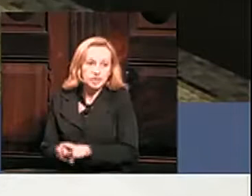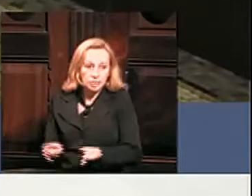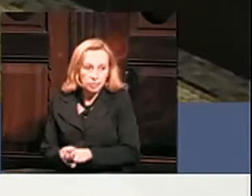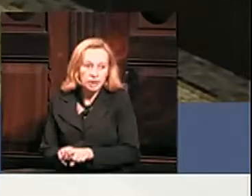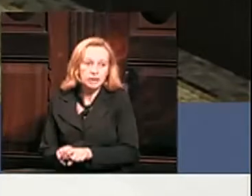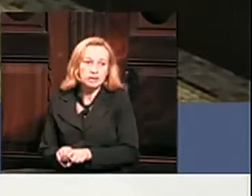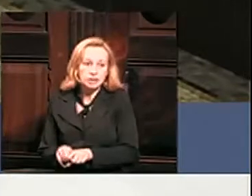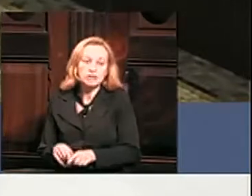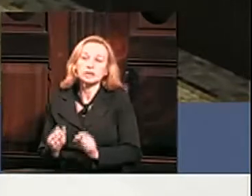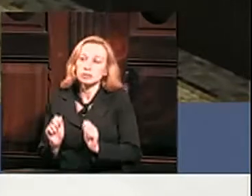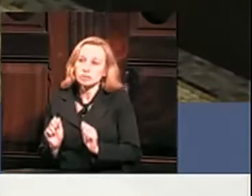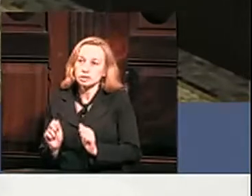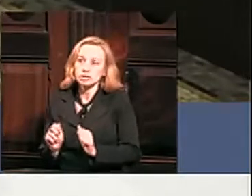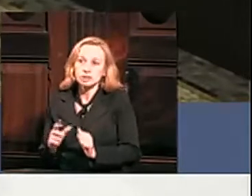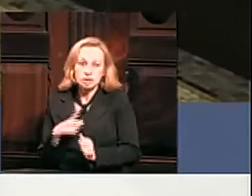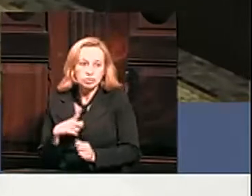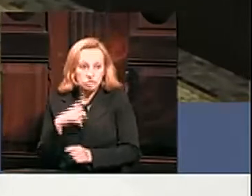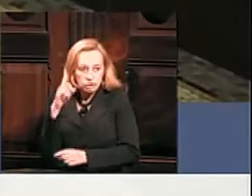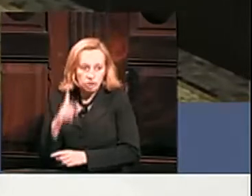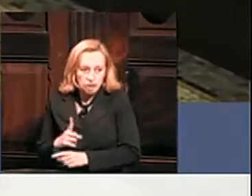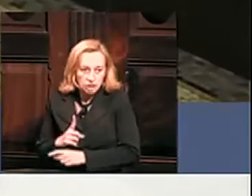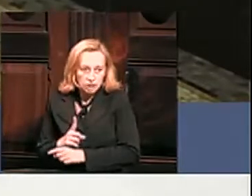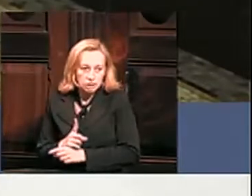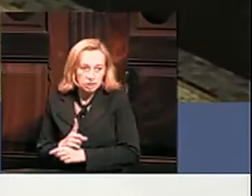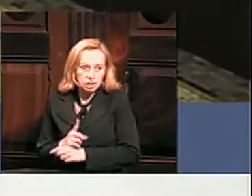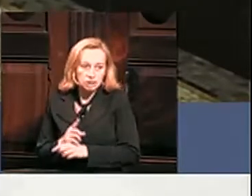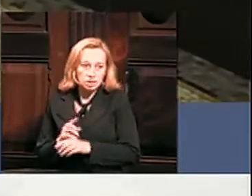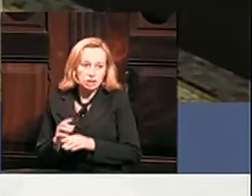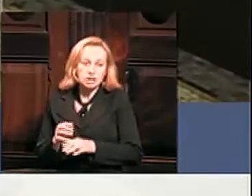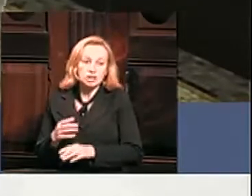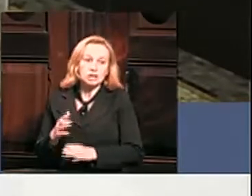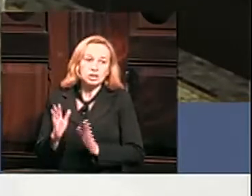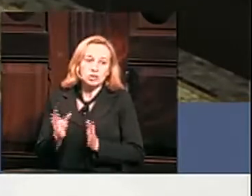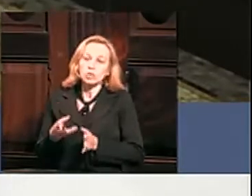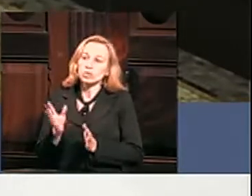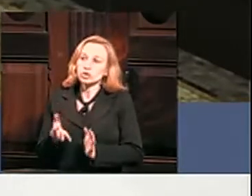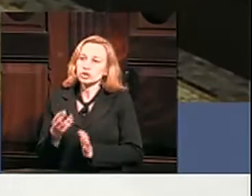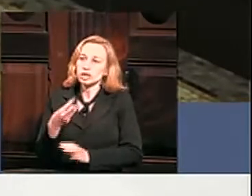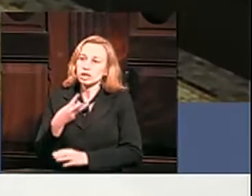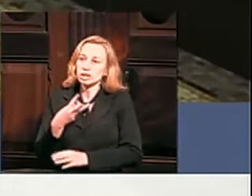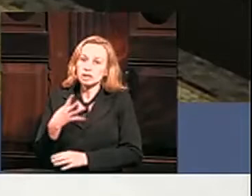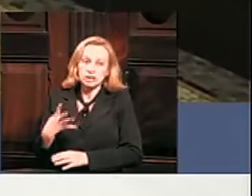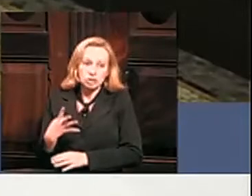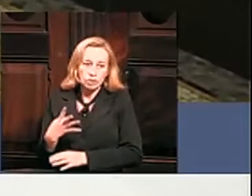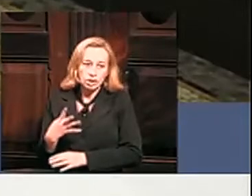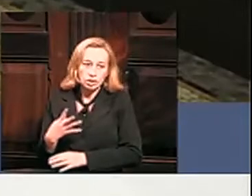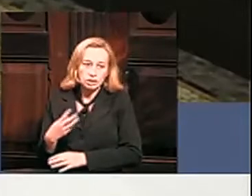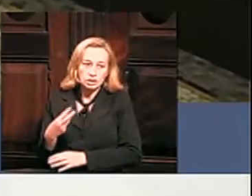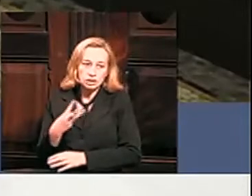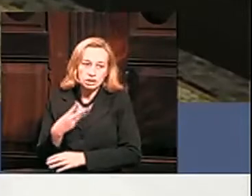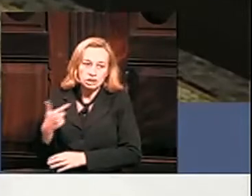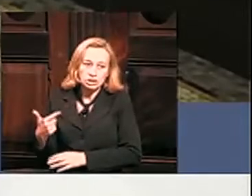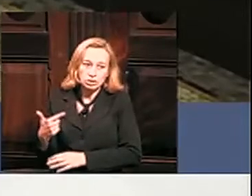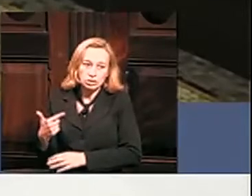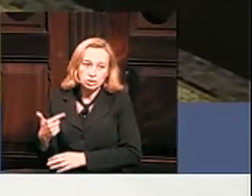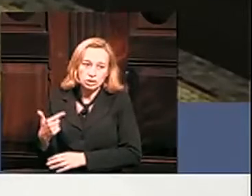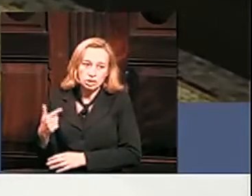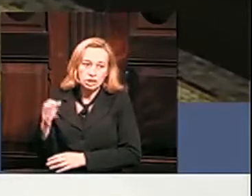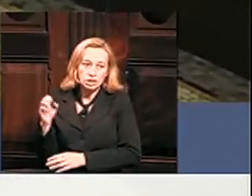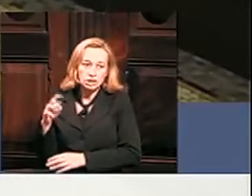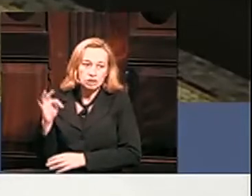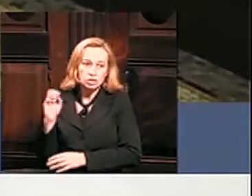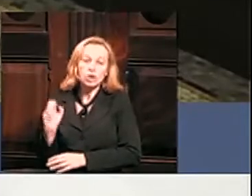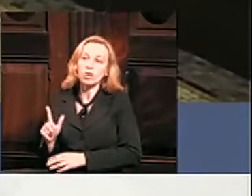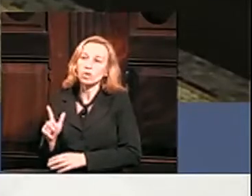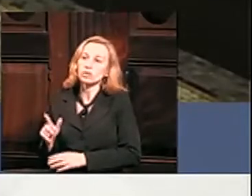deveríamos alterar a alíquota, que hoje está em 34% da gasolina e 32% do etanol, reduzir para o